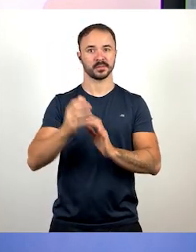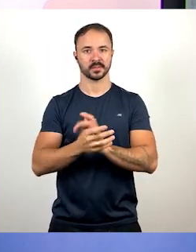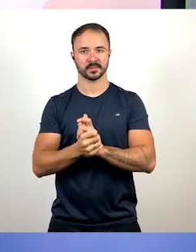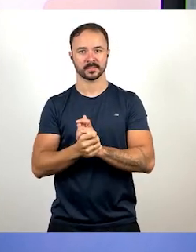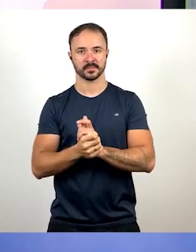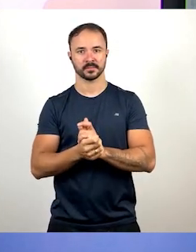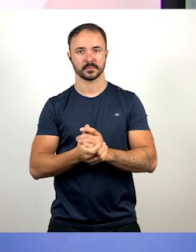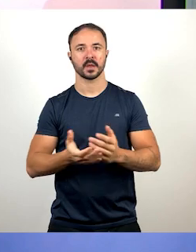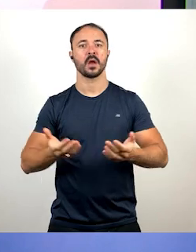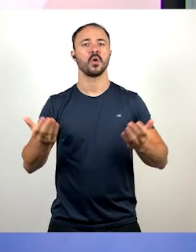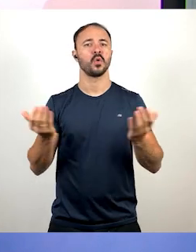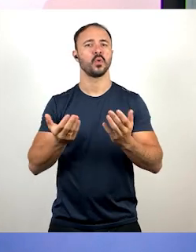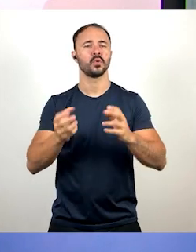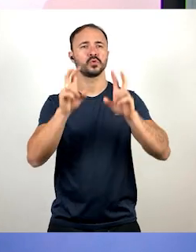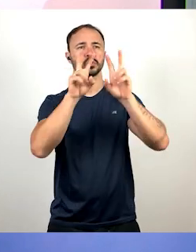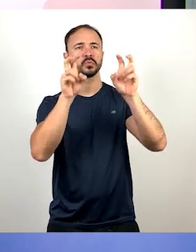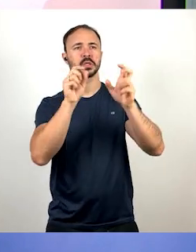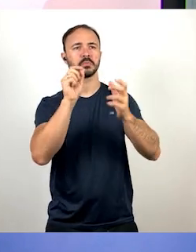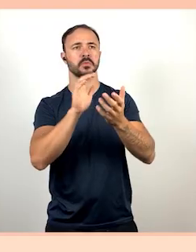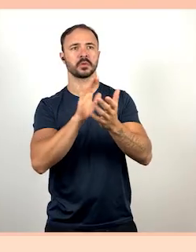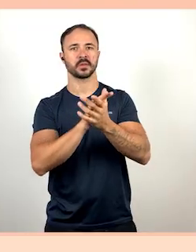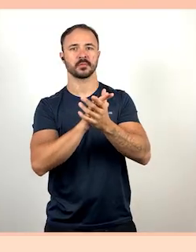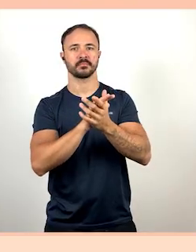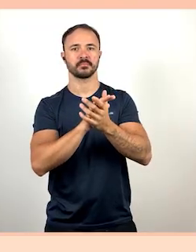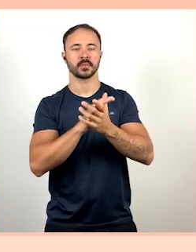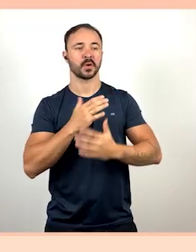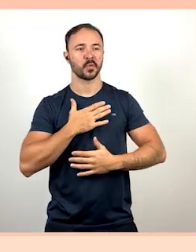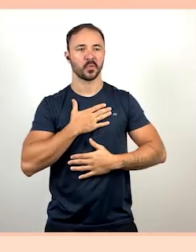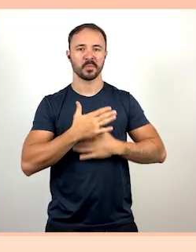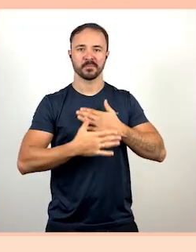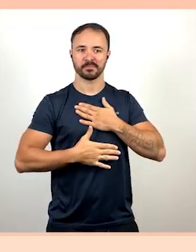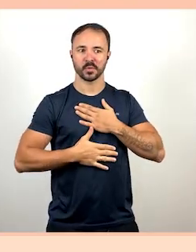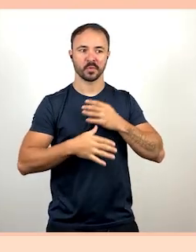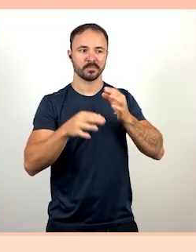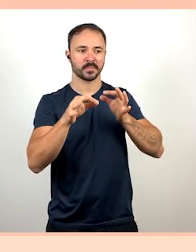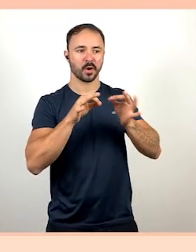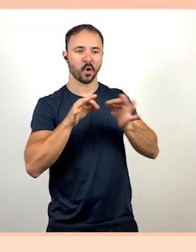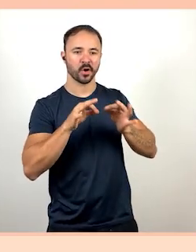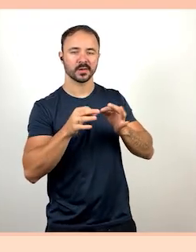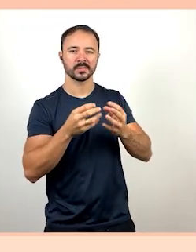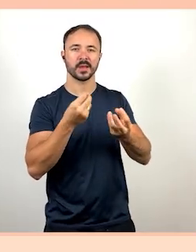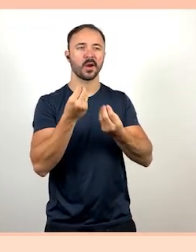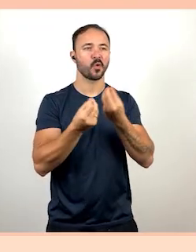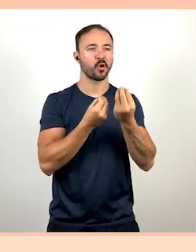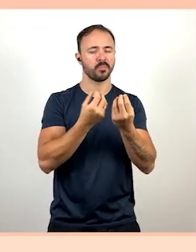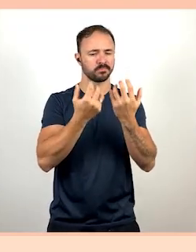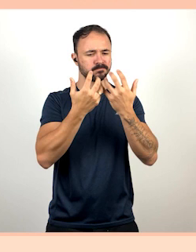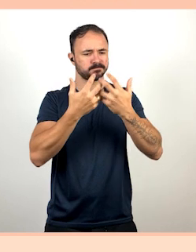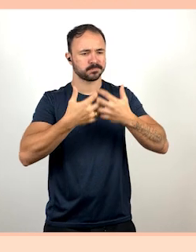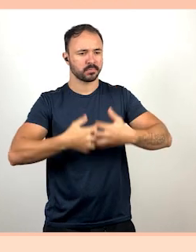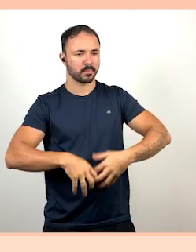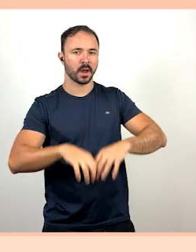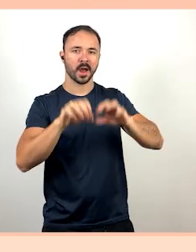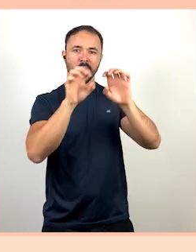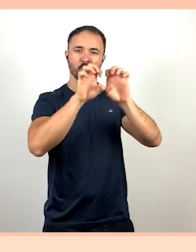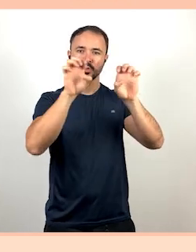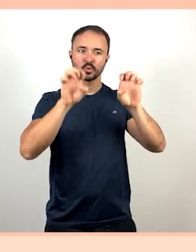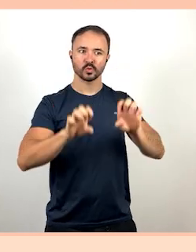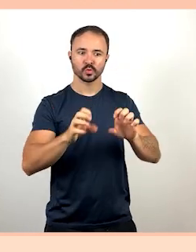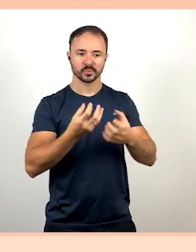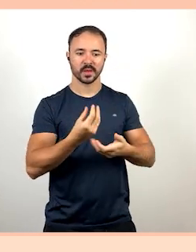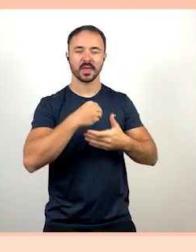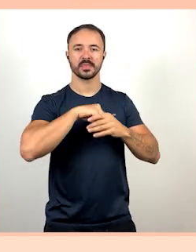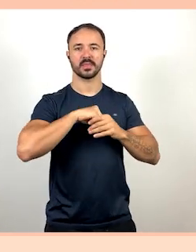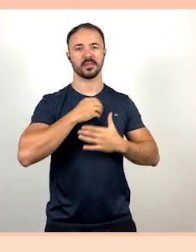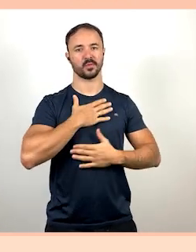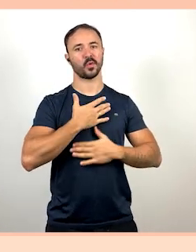Hoje falaremos sobre anatomia e fisiologia humana, o estudo da forma, estrutura e